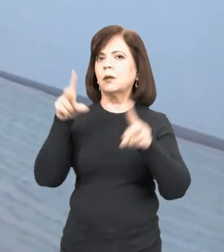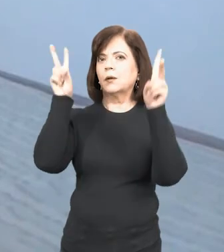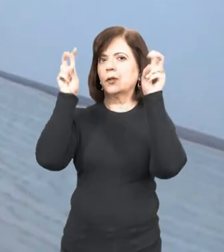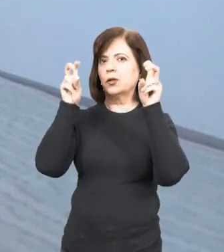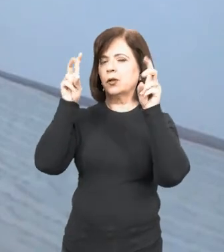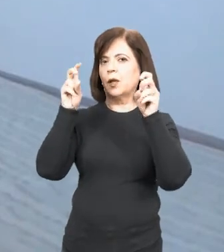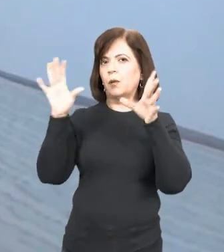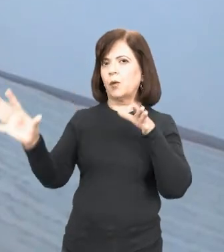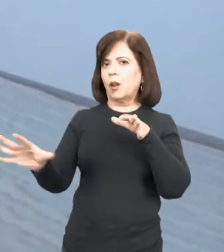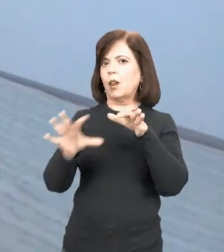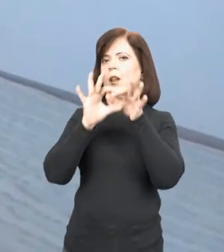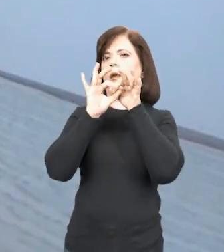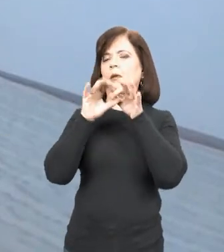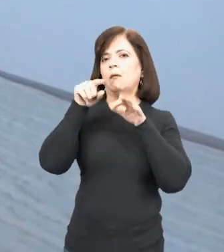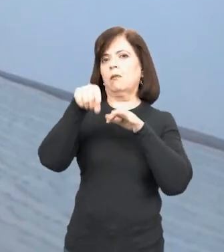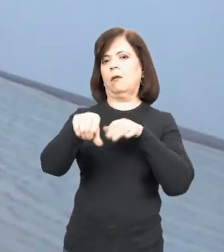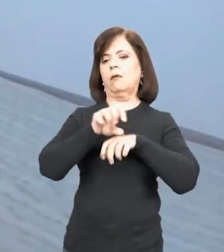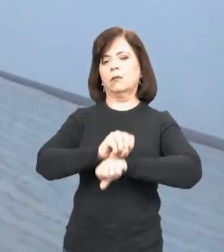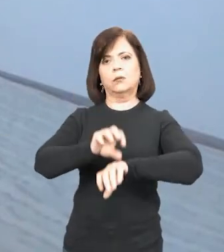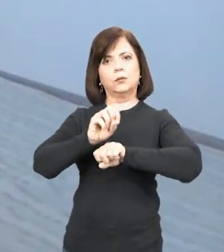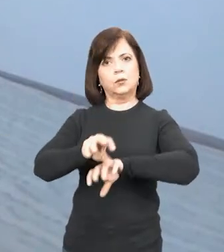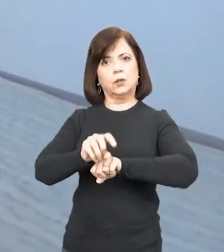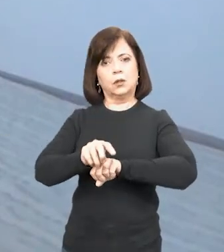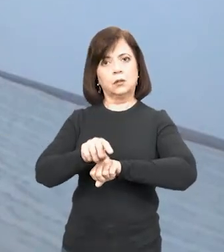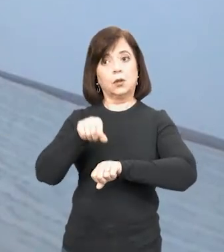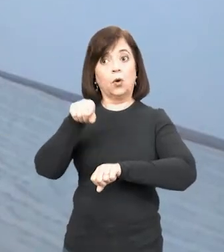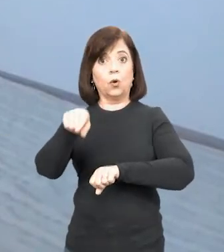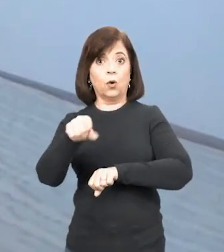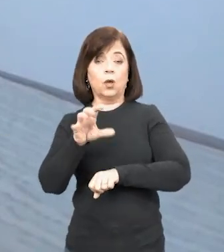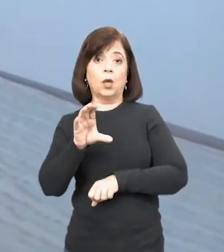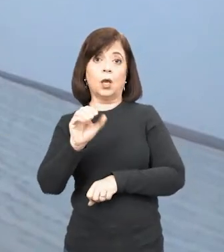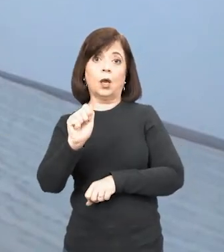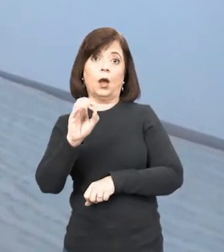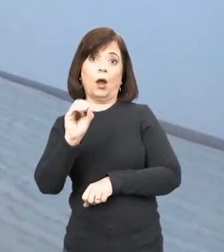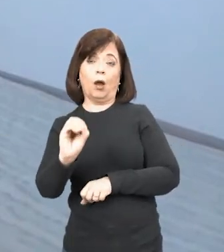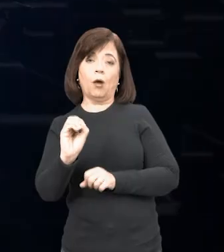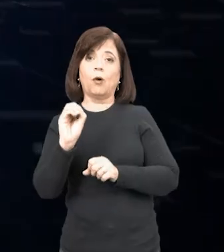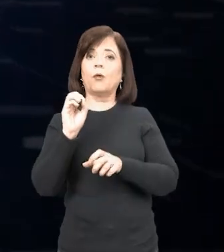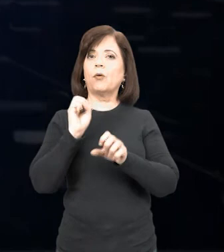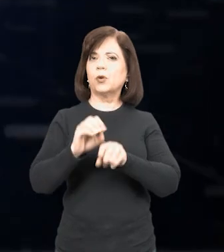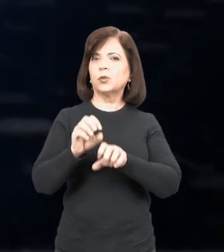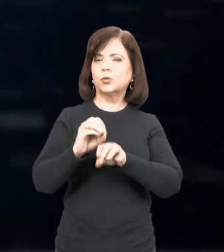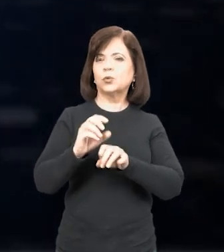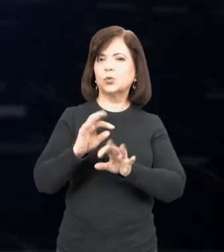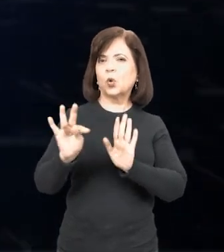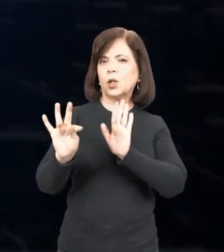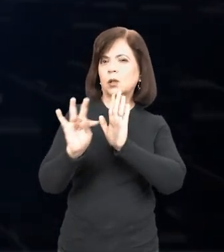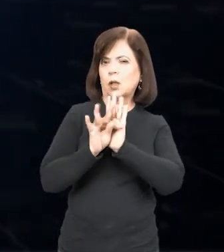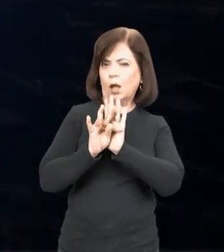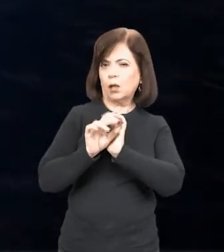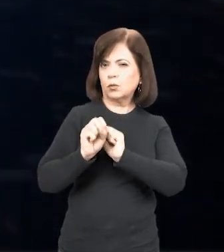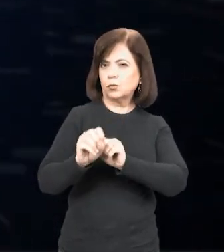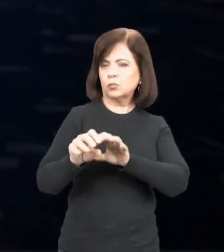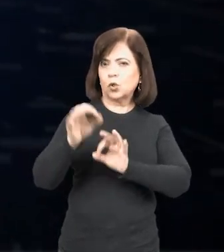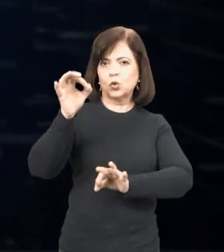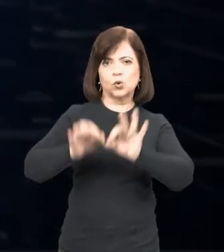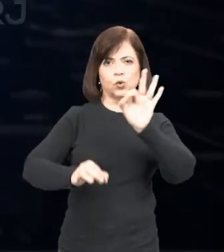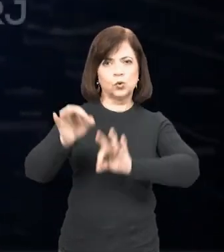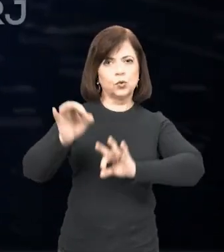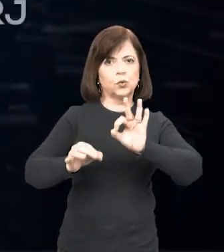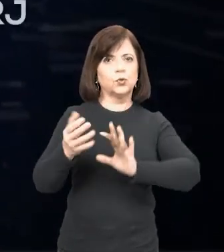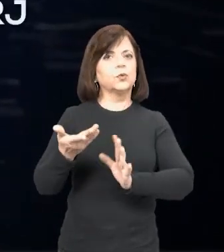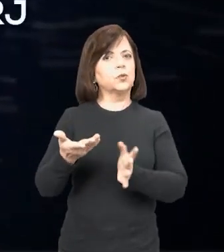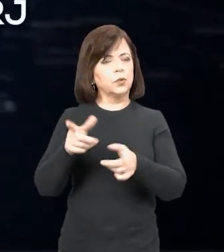temas, né, vinculados à educação, e o CAU Educação é o responsável por fazer todo esse suporte técnico, jurídico a todos os promotores